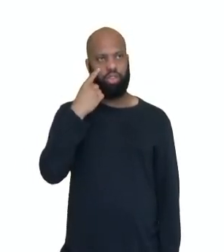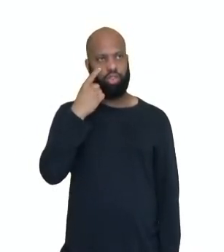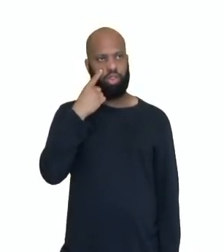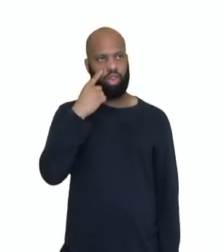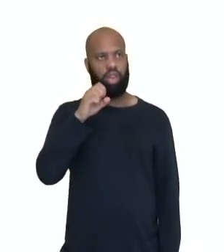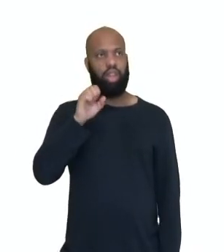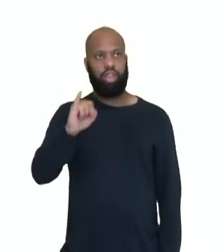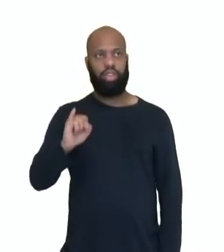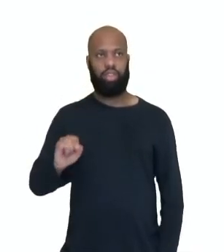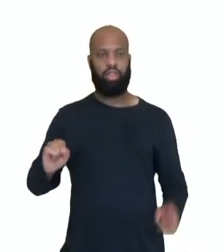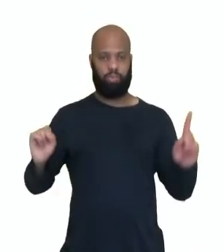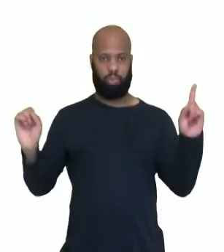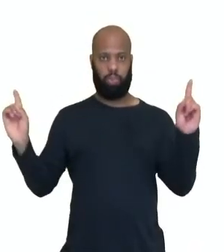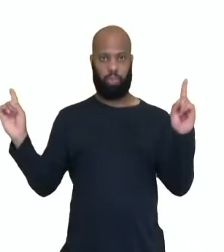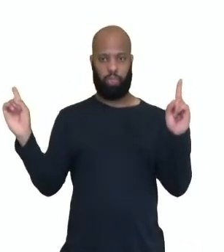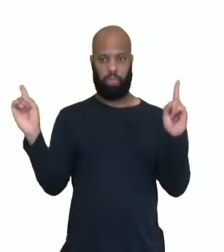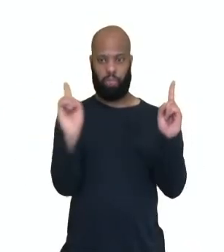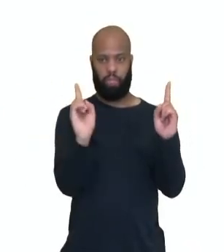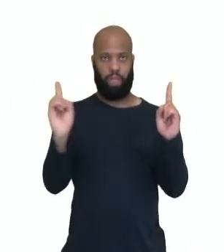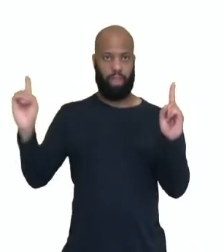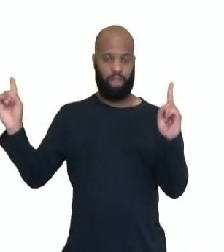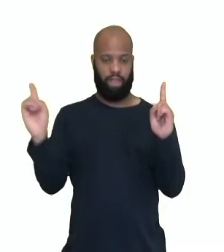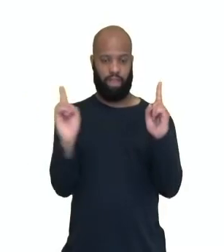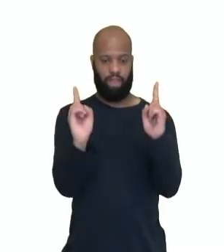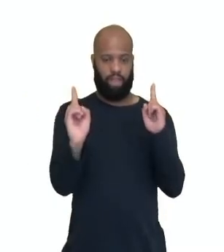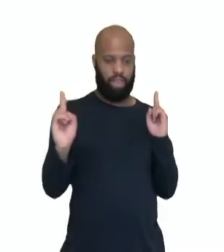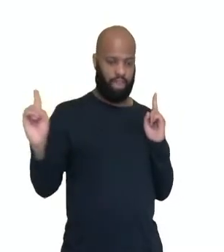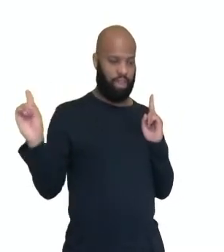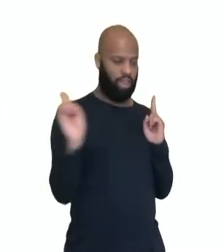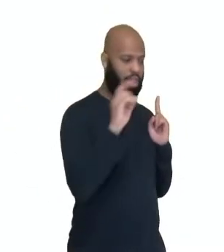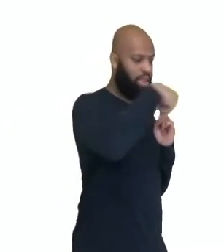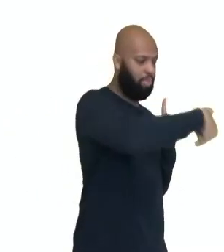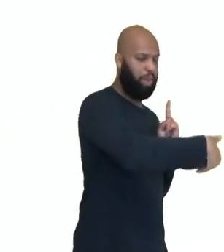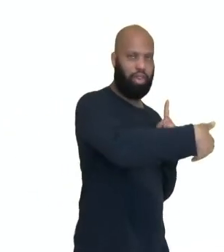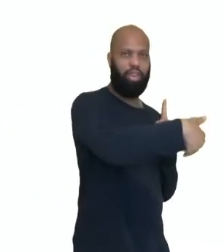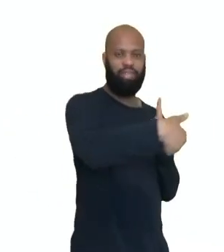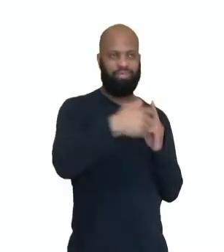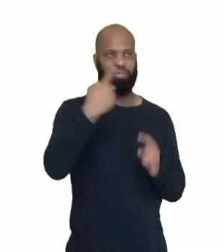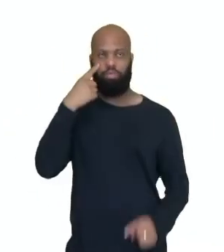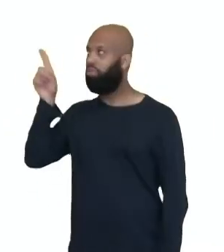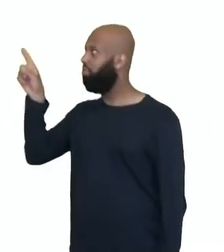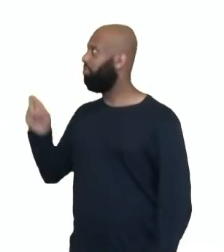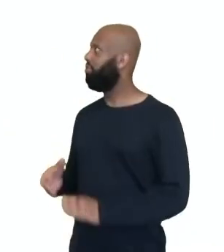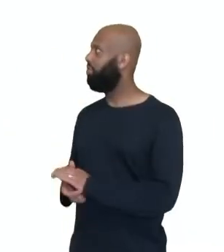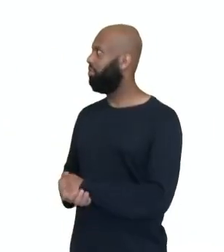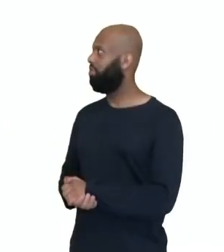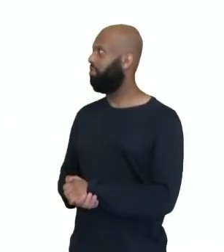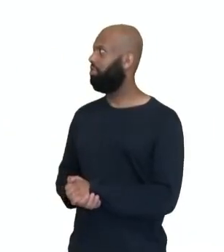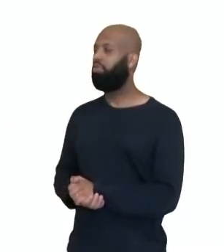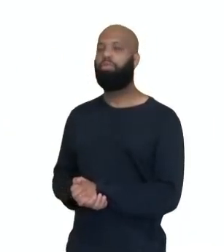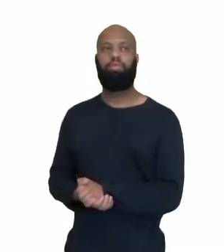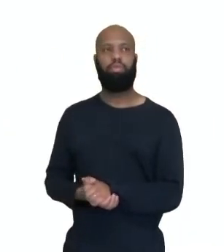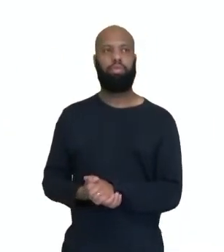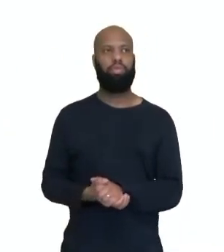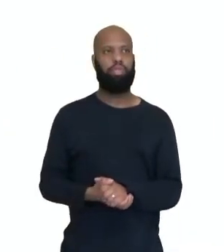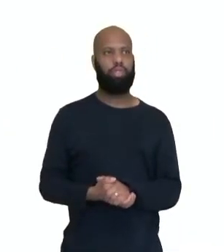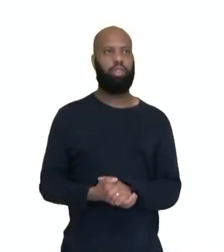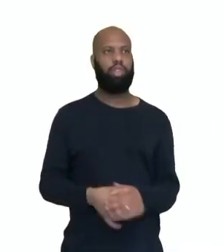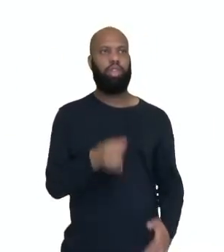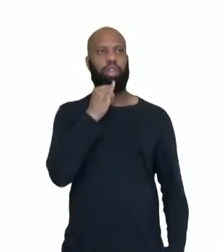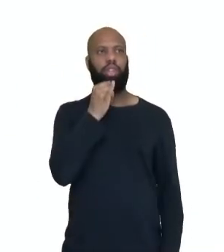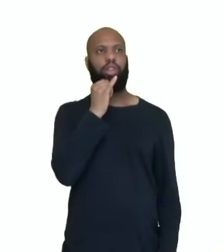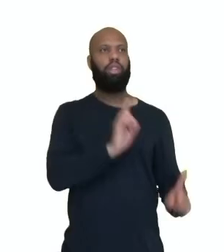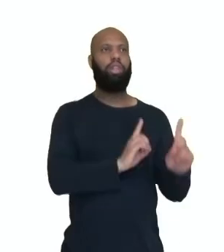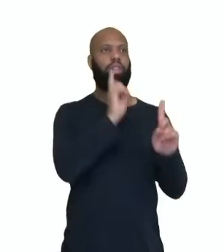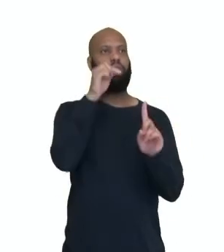desabar no chão. E esse é muito interessante se nós pensarmos, né, pararmos para refletir, porque como o meu